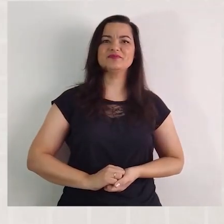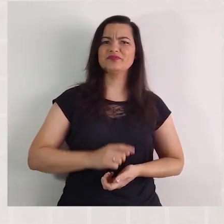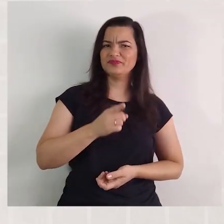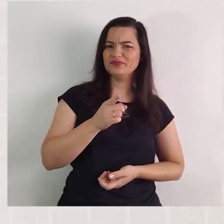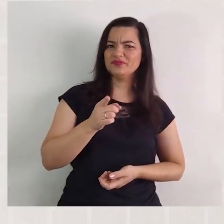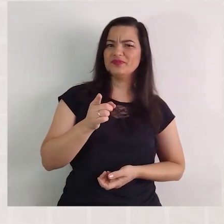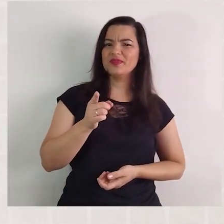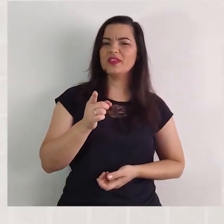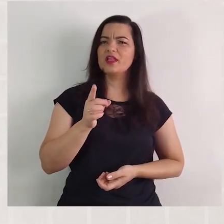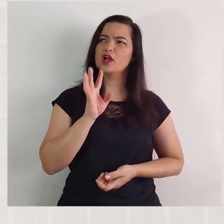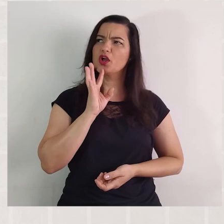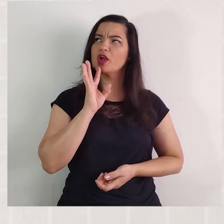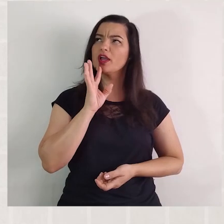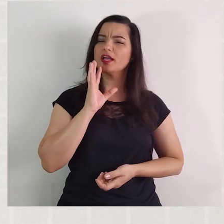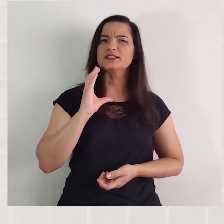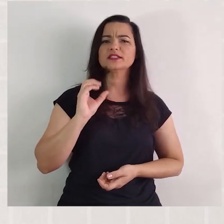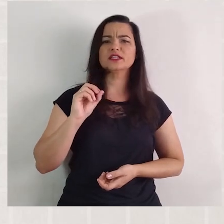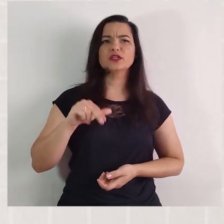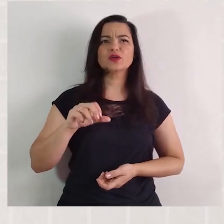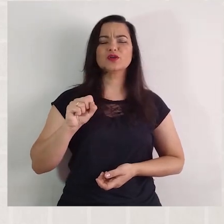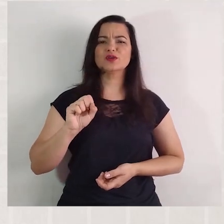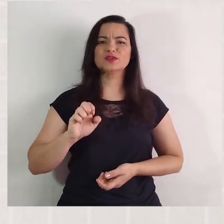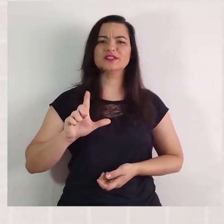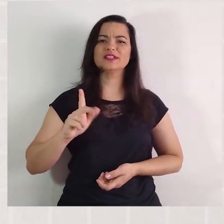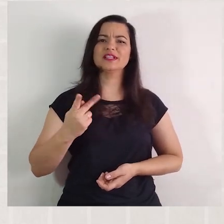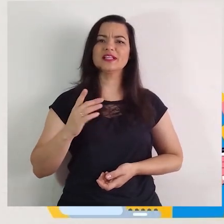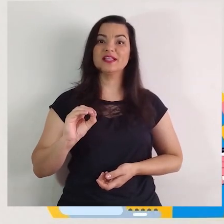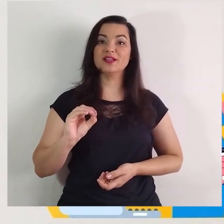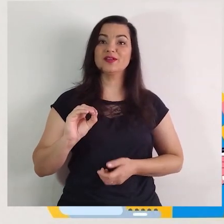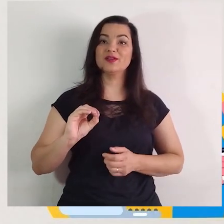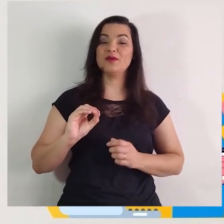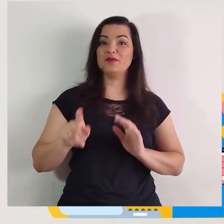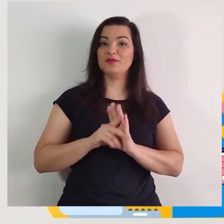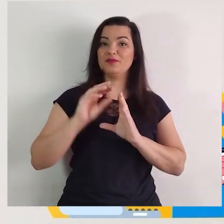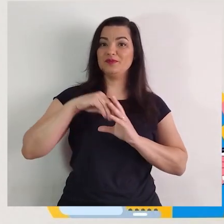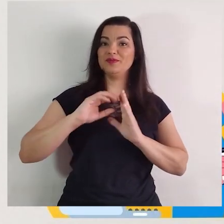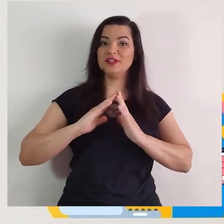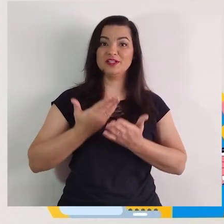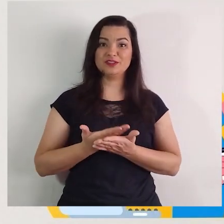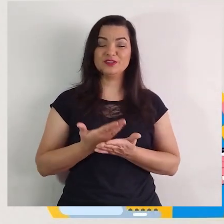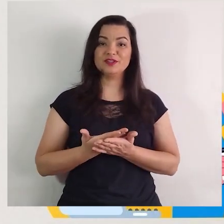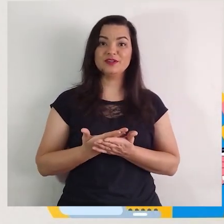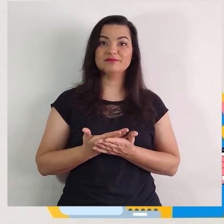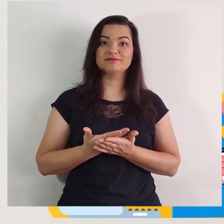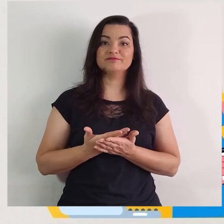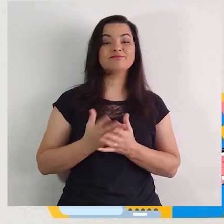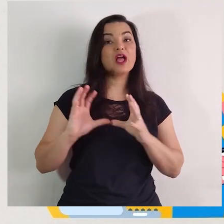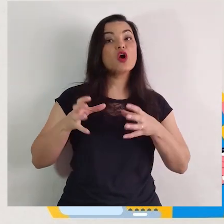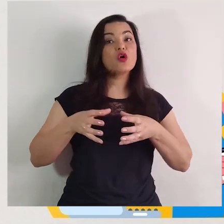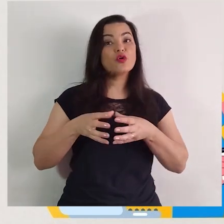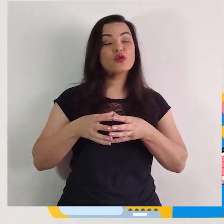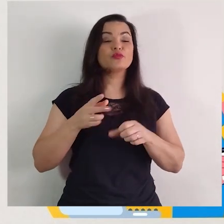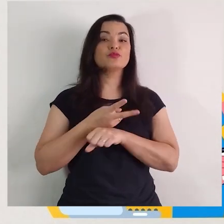Você já ouviu falar sobre conselho escolar? O conselho escolar busca melhorias para a